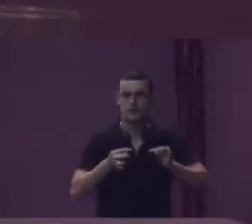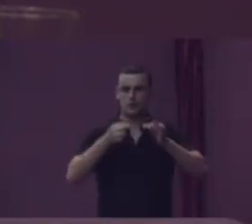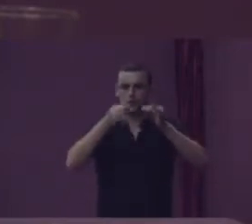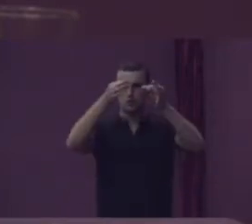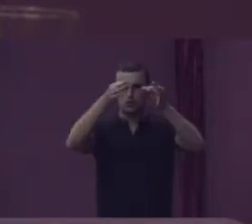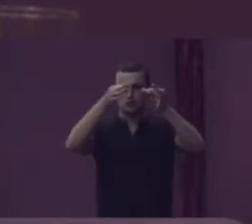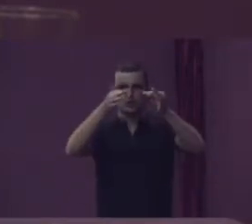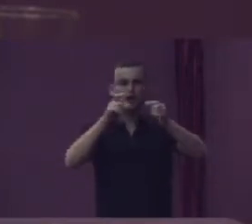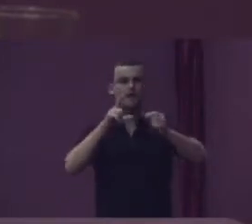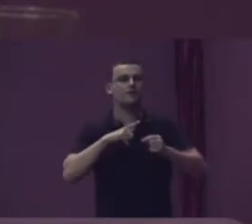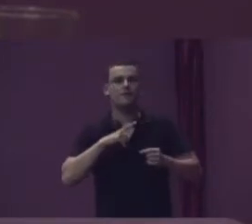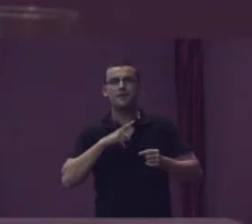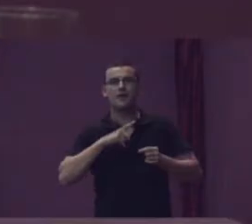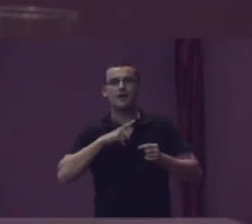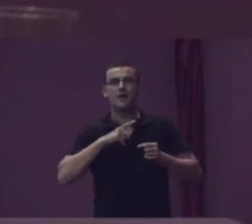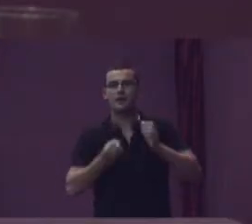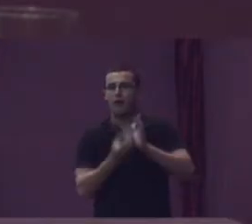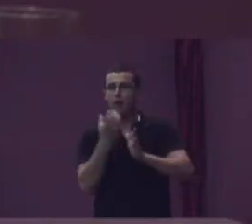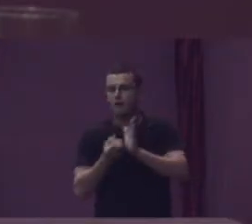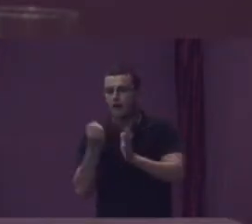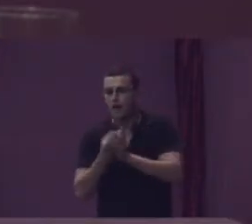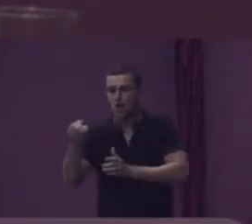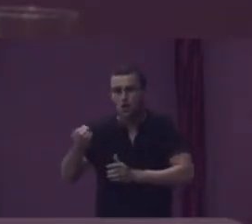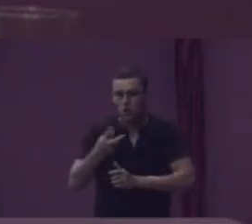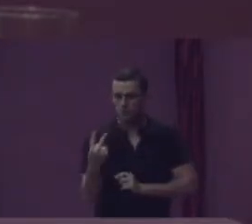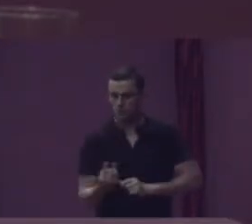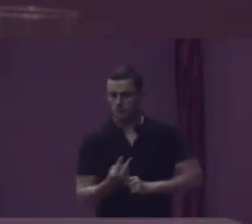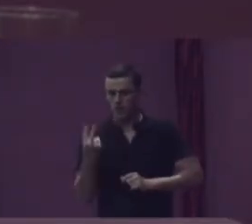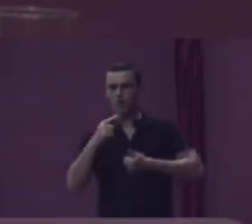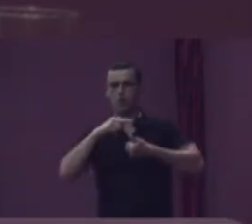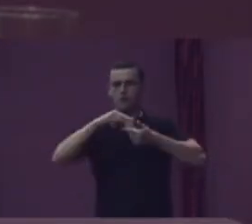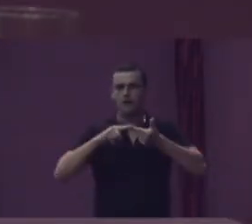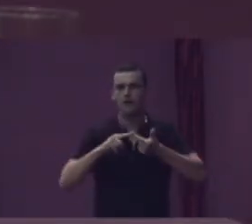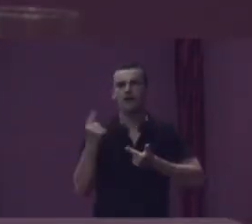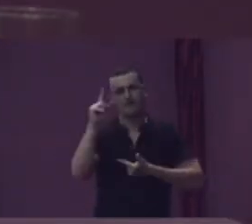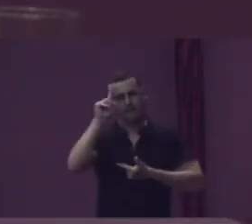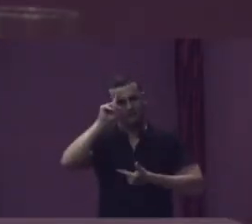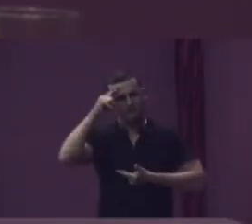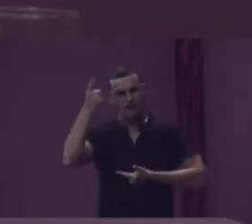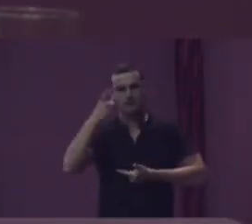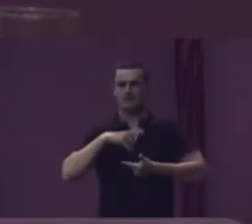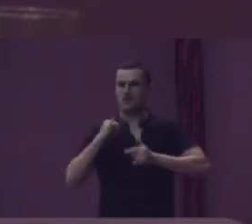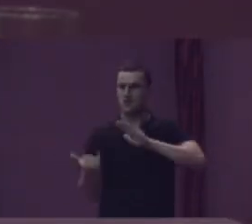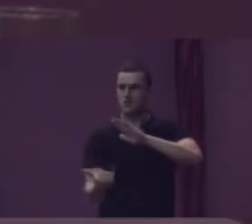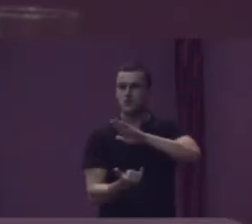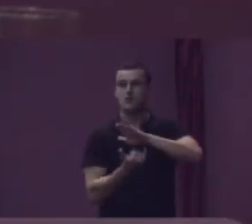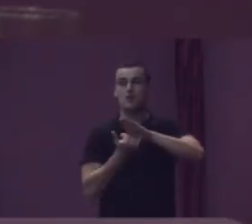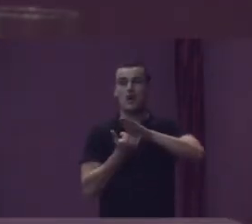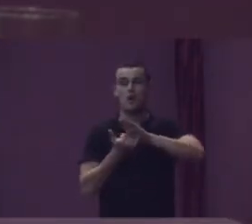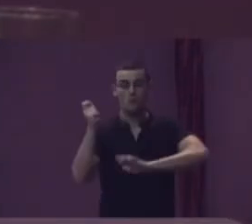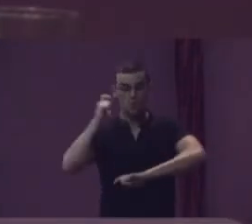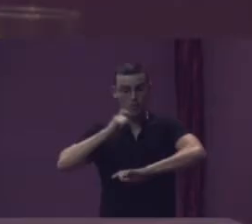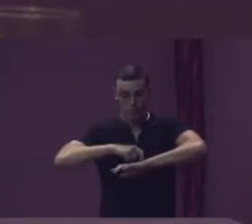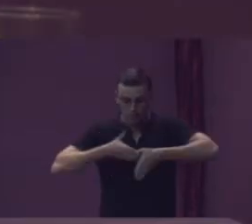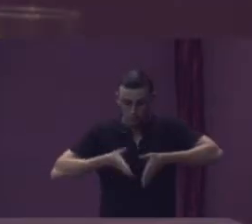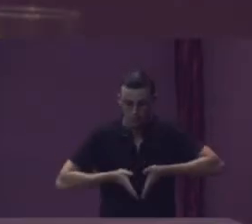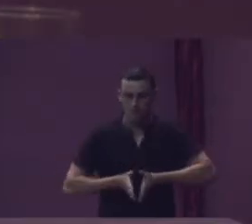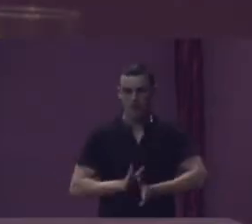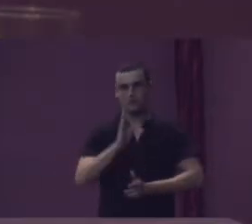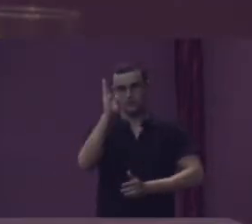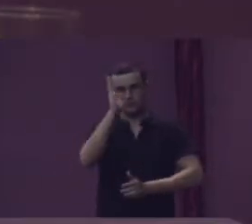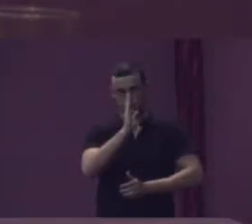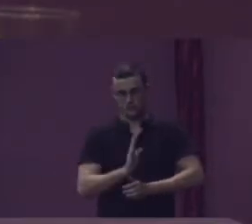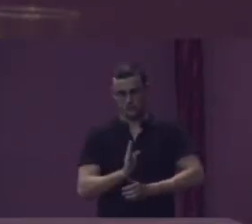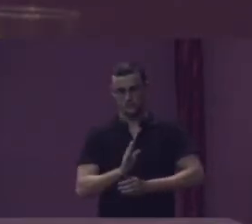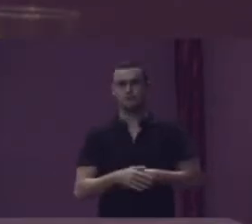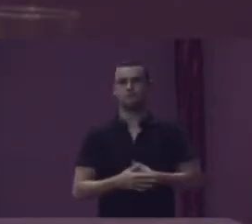de ideias, valores, relações e interações entre indivíduos, grupos e instituições no âmbito do parto no Brasil. O